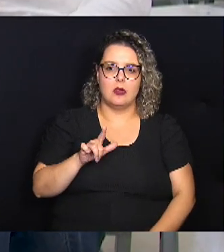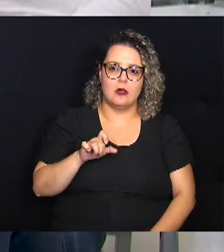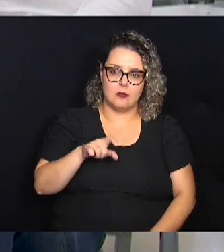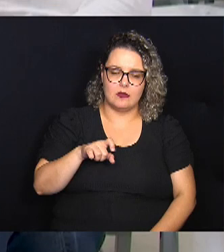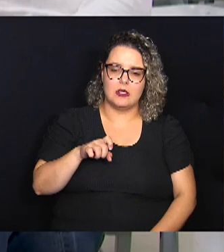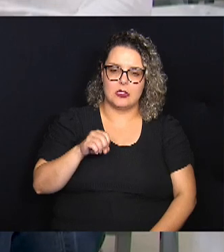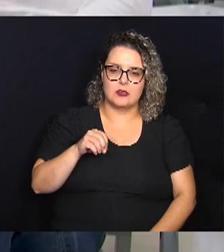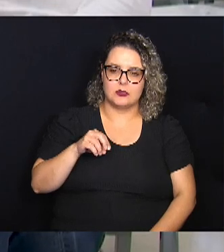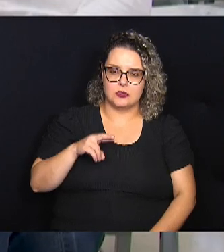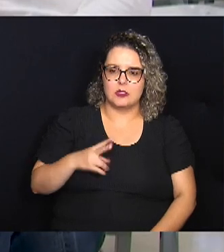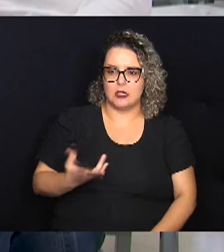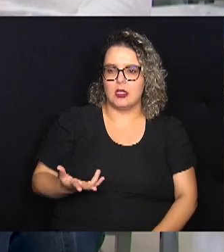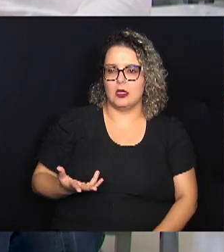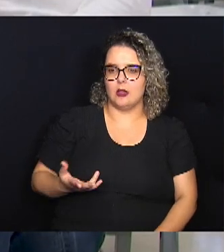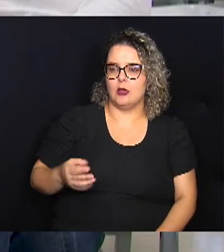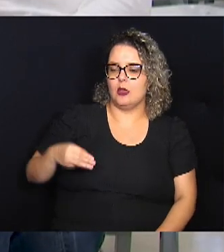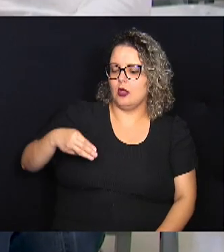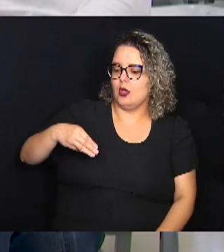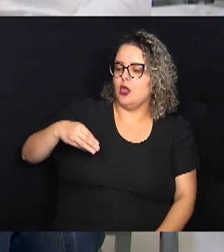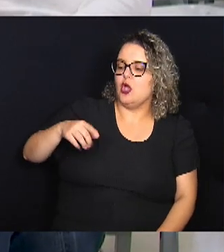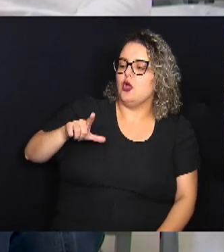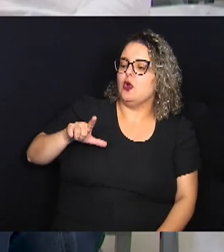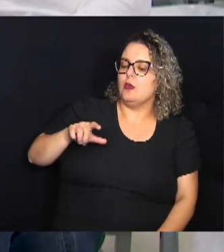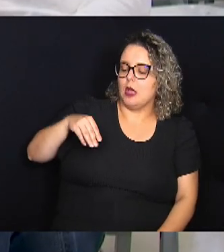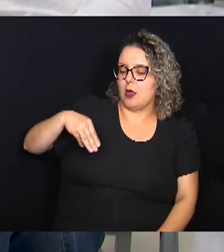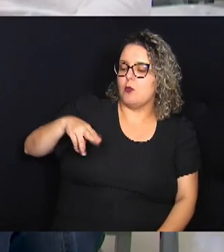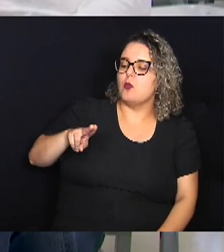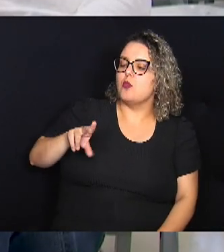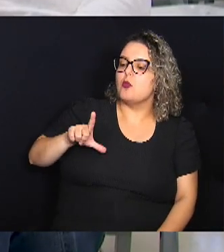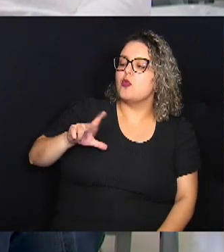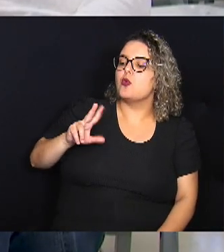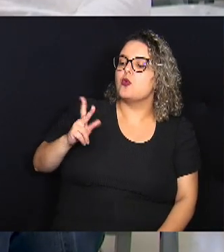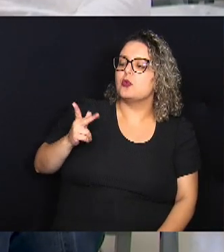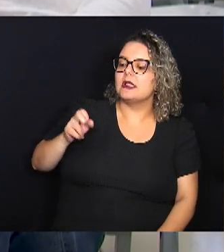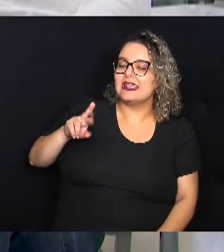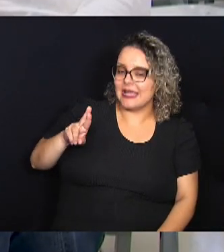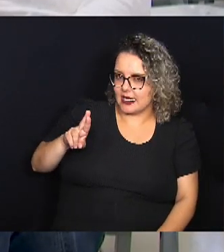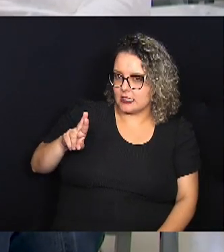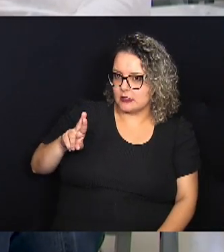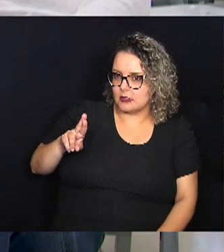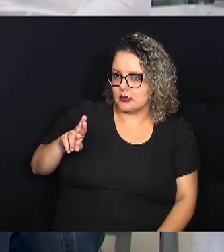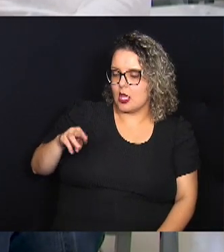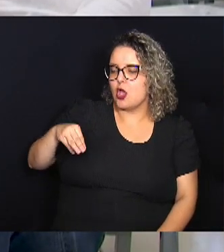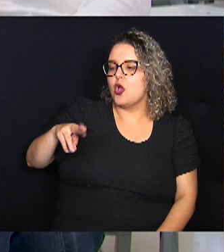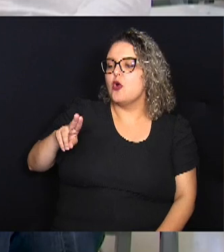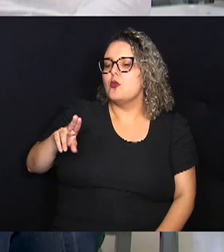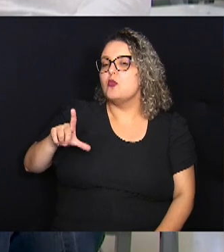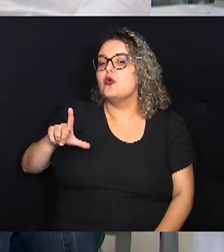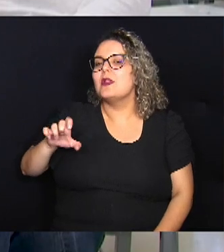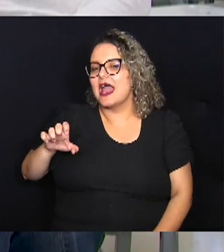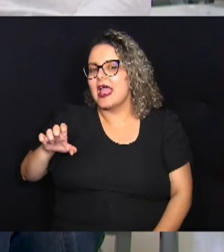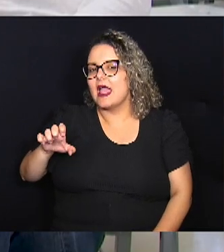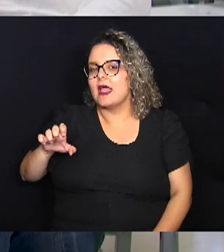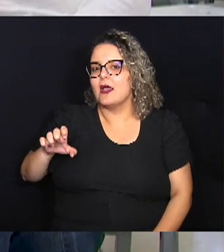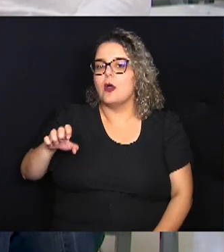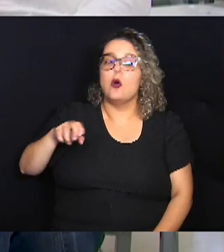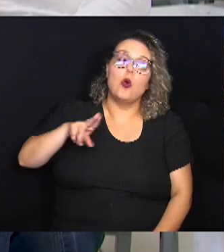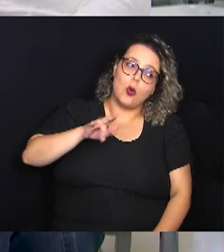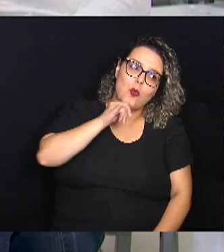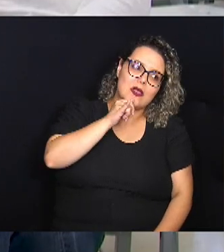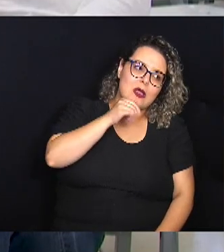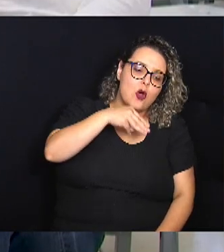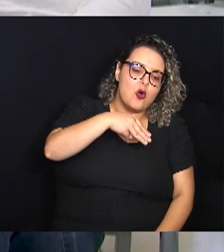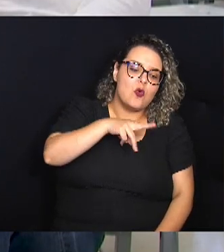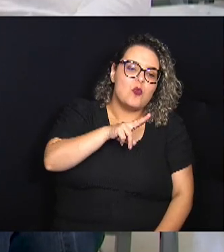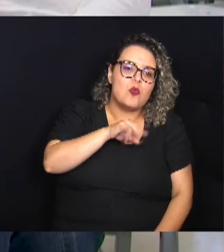exemplo, em vez de mulher, mulher. Mulher. Exatamente, está aqui o exemplo também. Mulher. O